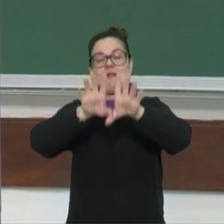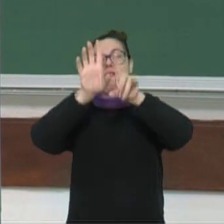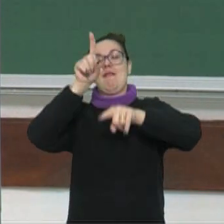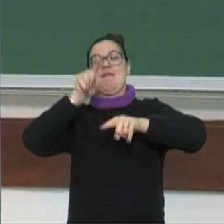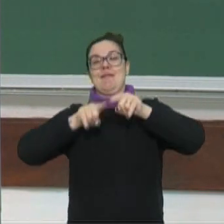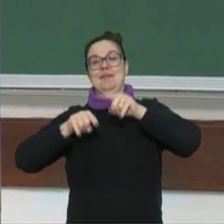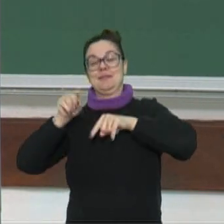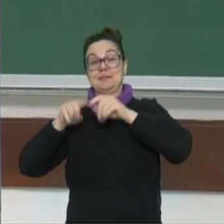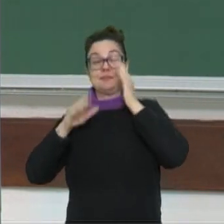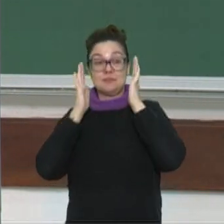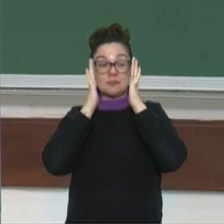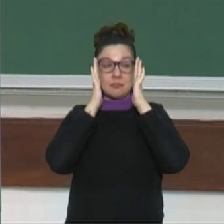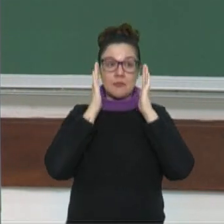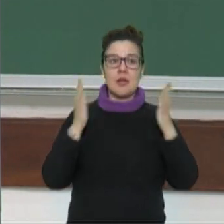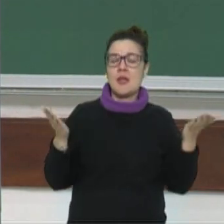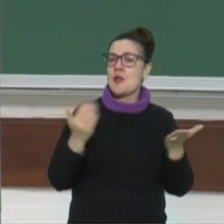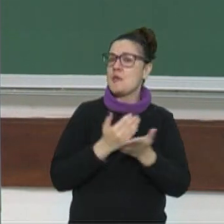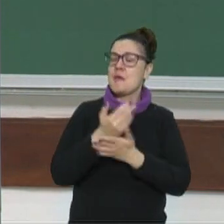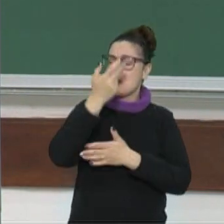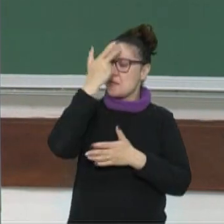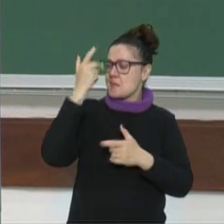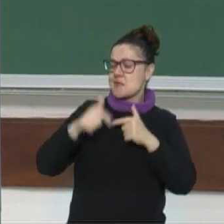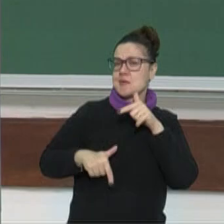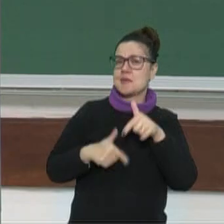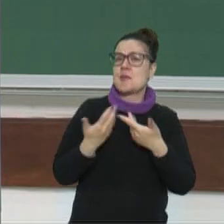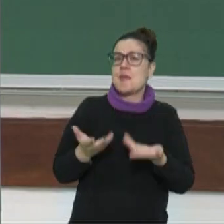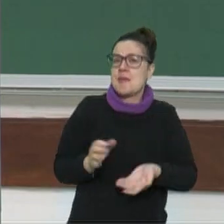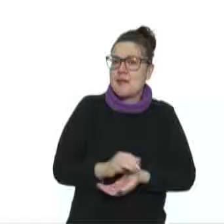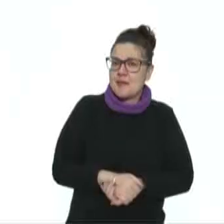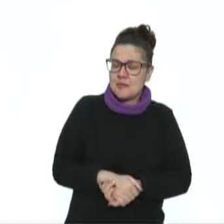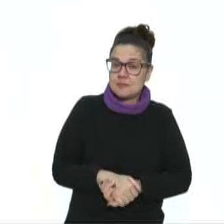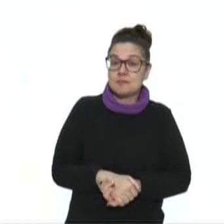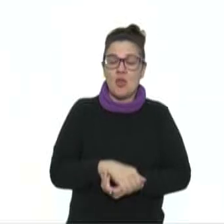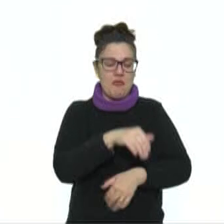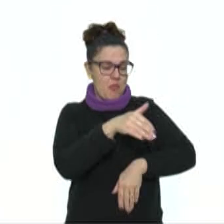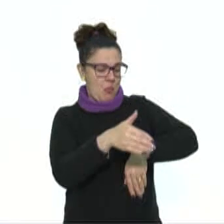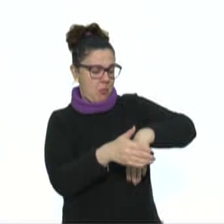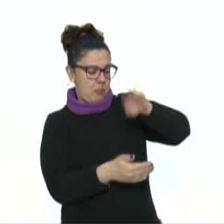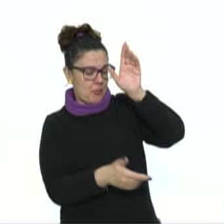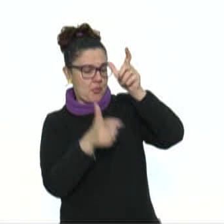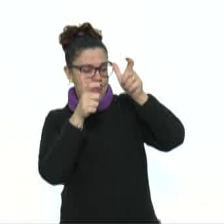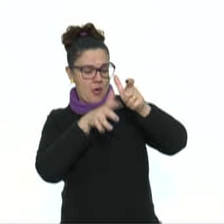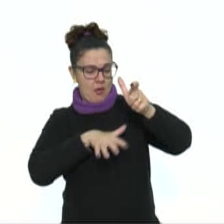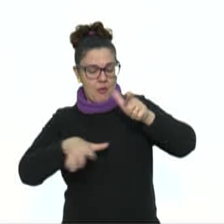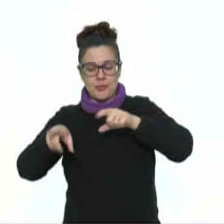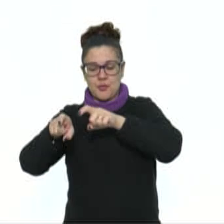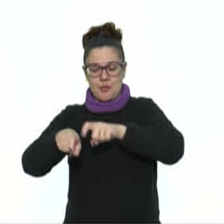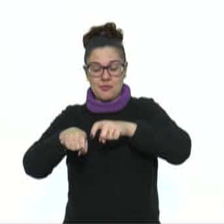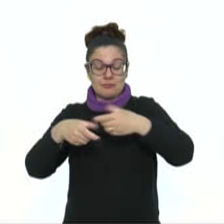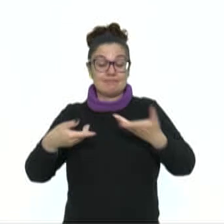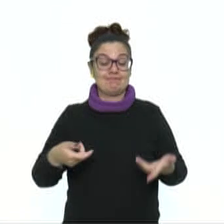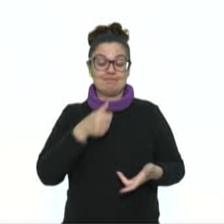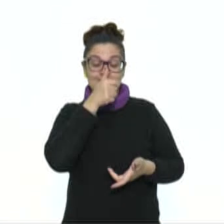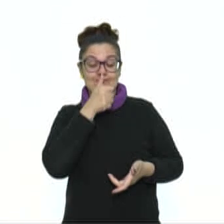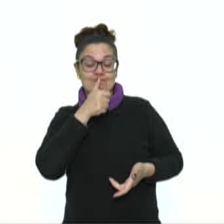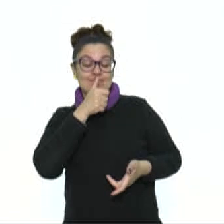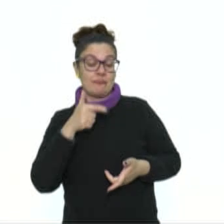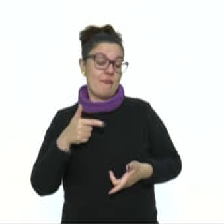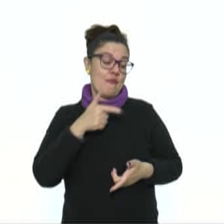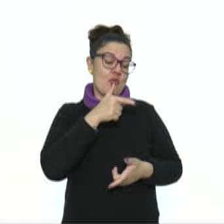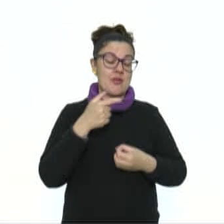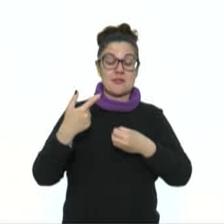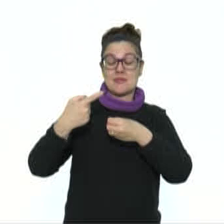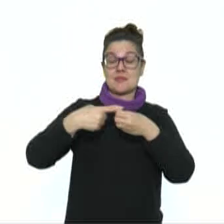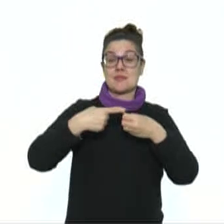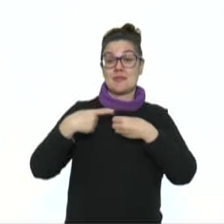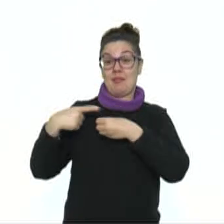certo? E como que vai ficar a condição dos trabalhadores? Bom, eles foram expulsos da terra e tiveram que ir para as cidades. Nas cidades, eles